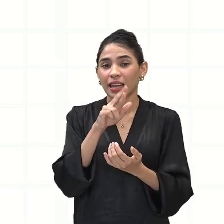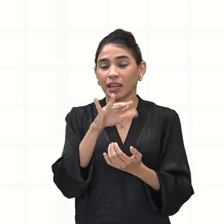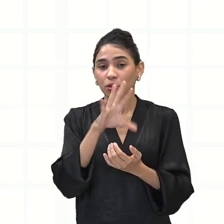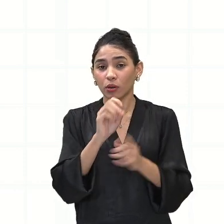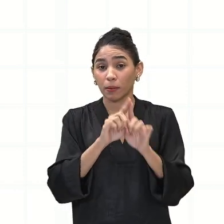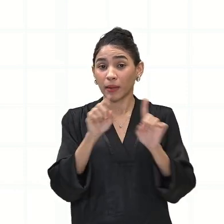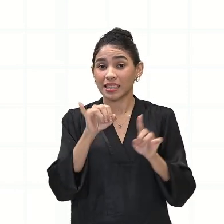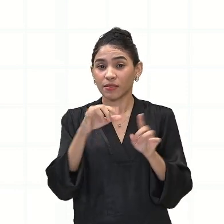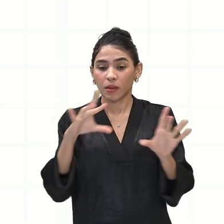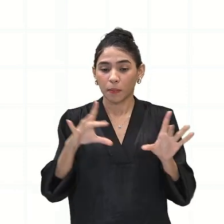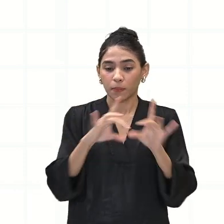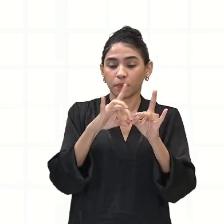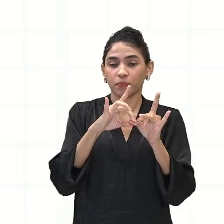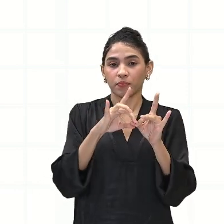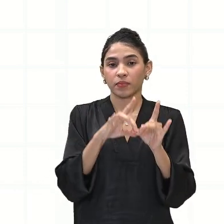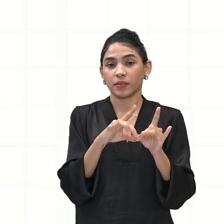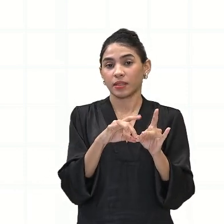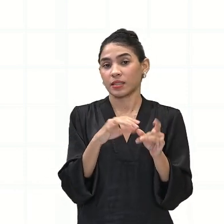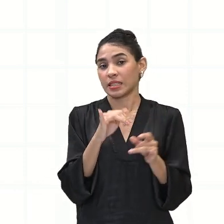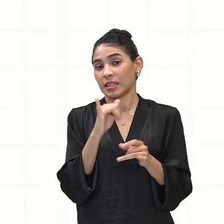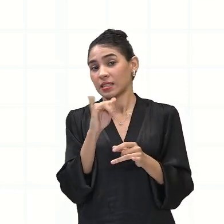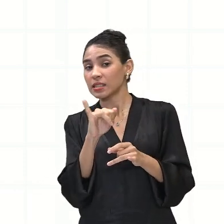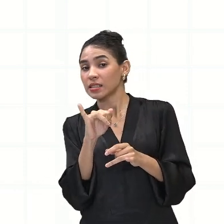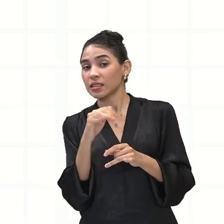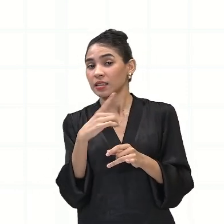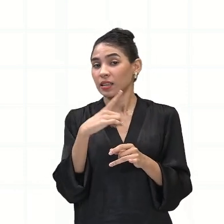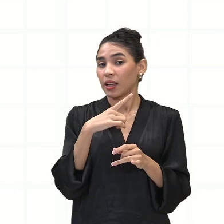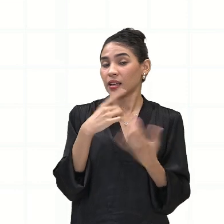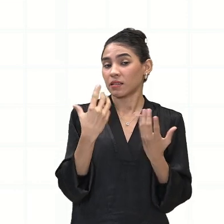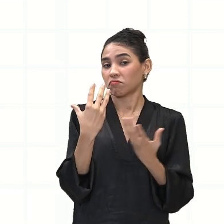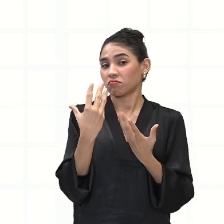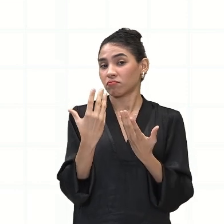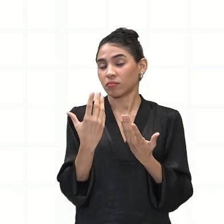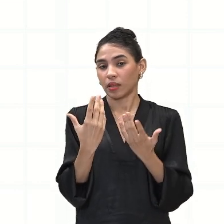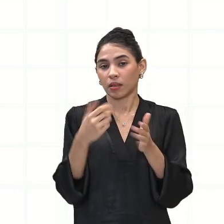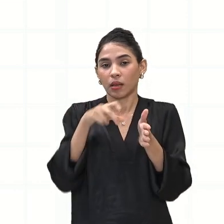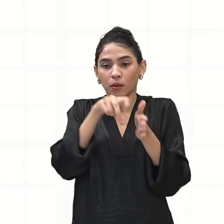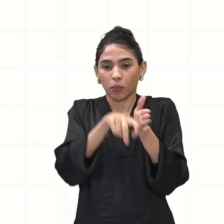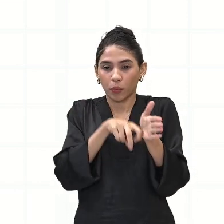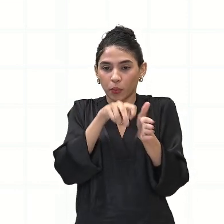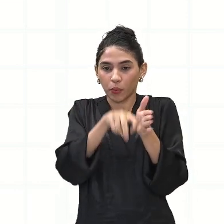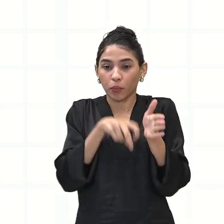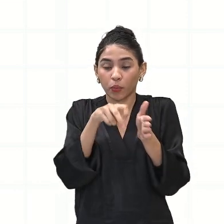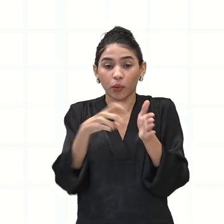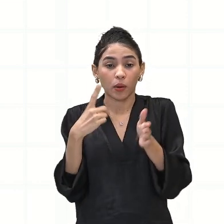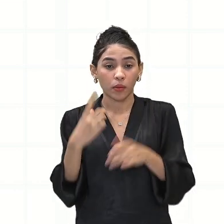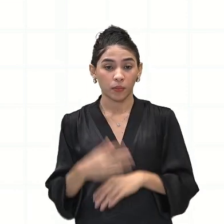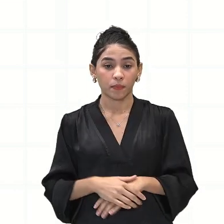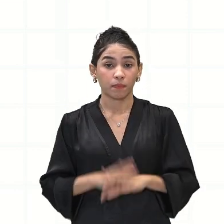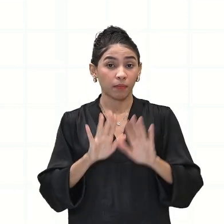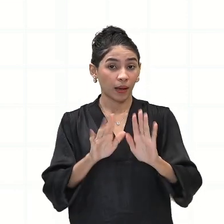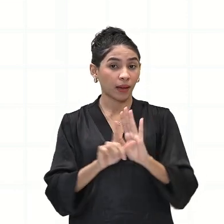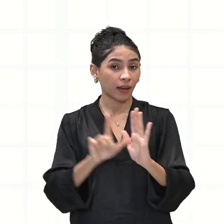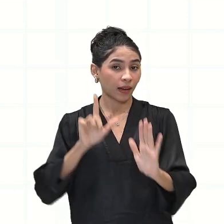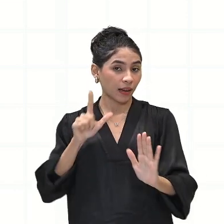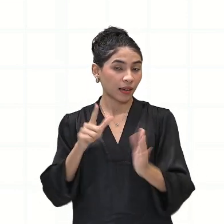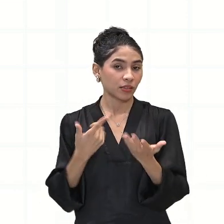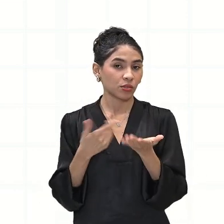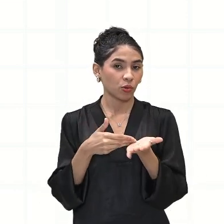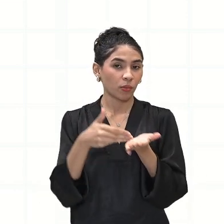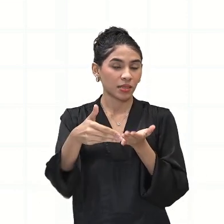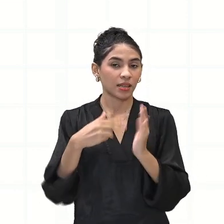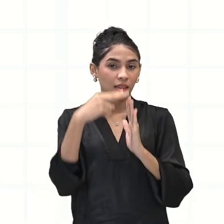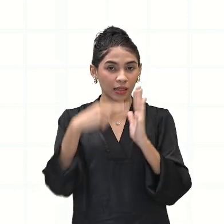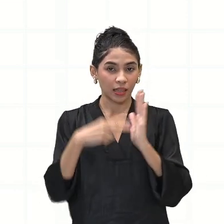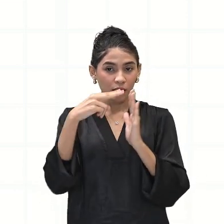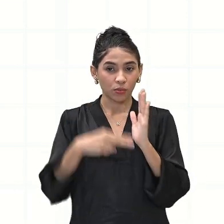a associação se você tem noção de como soa um trem de ferro. Antes da gente fazer a leitura de como pode